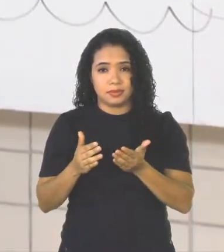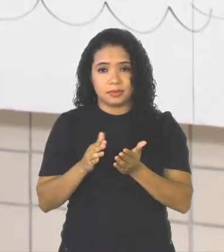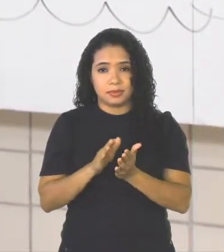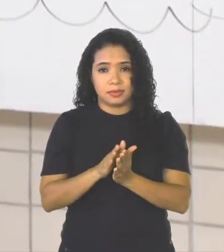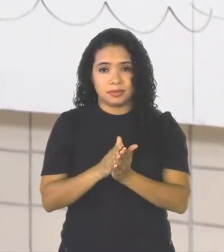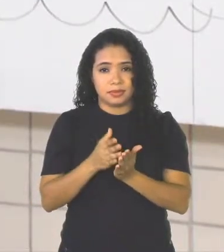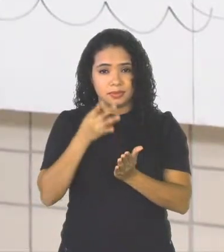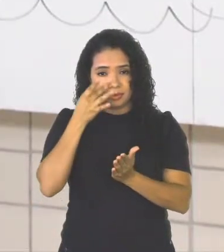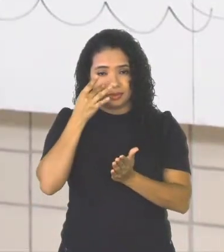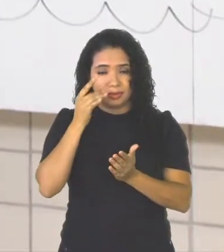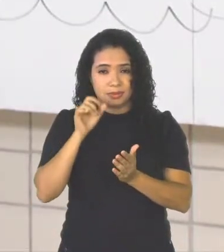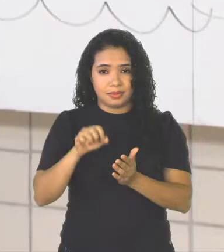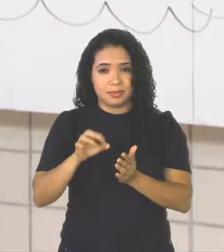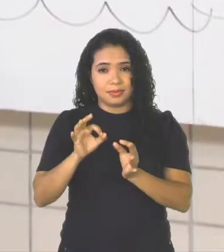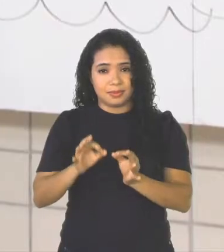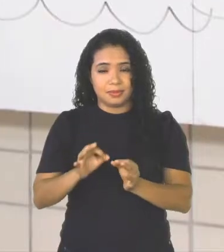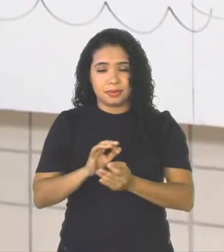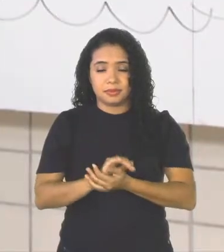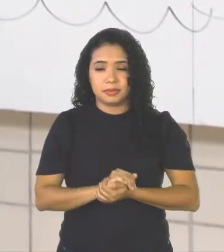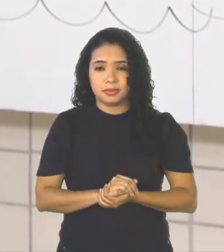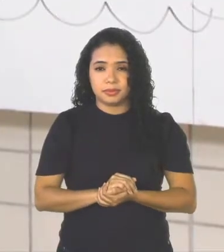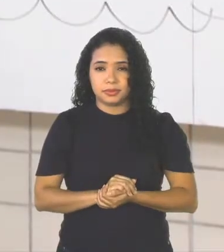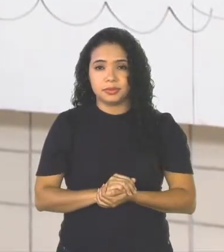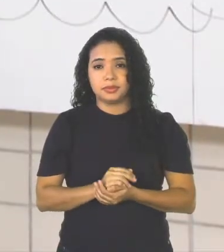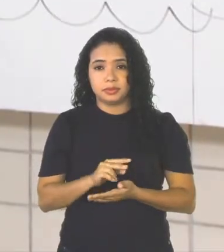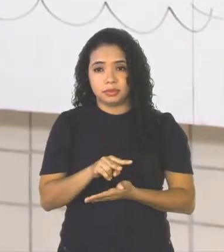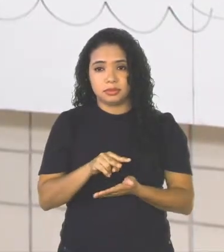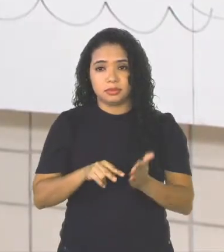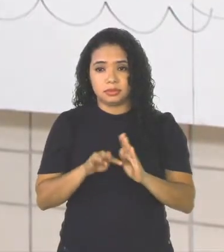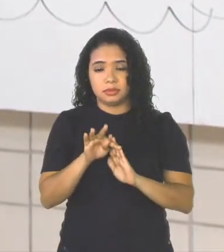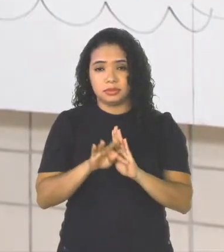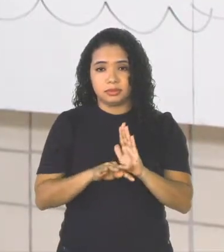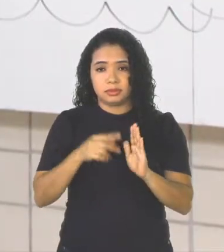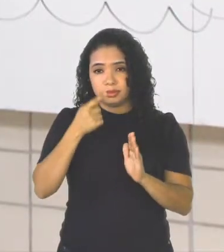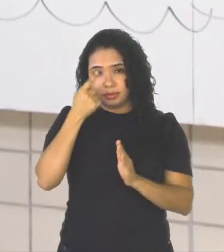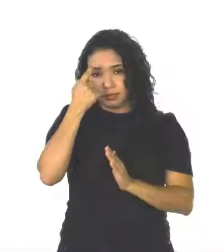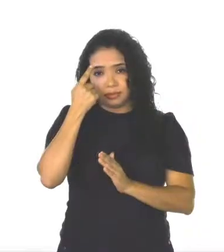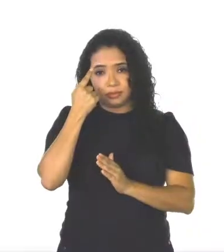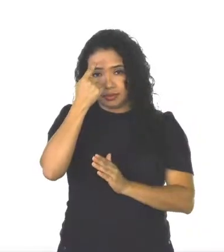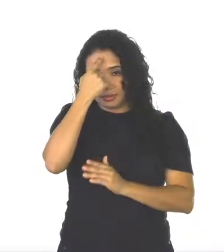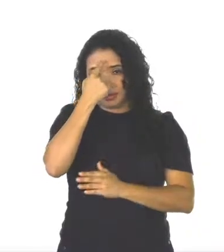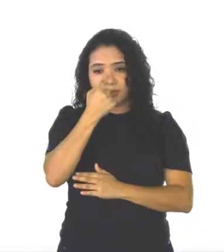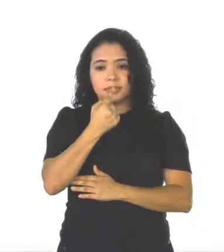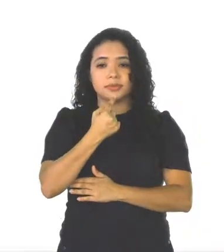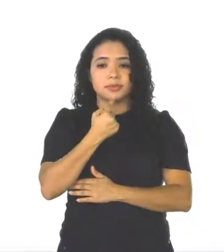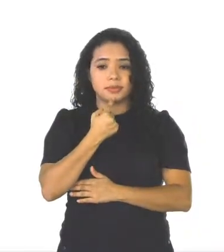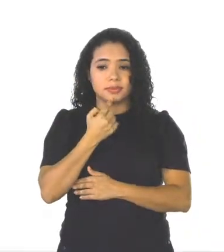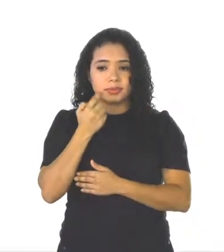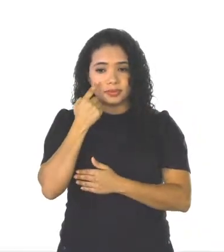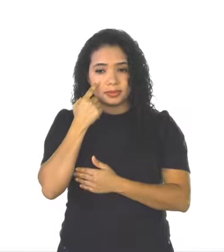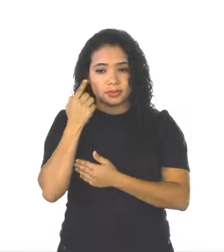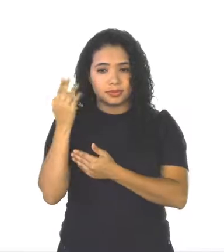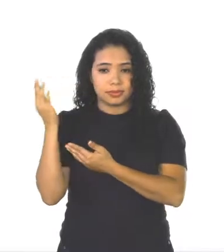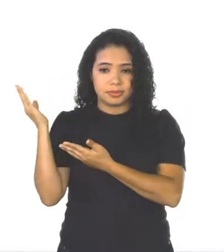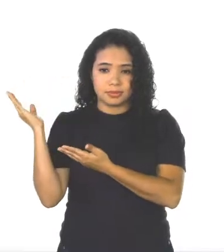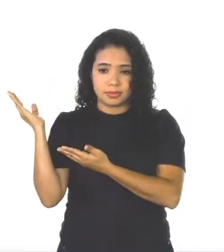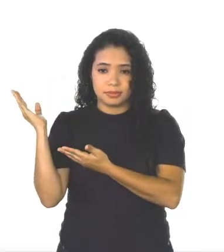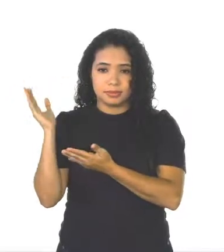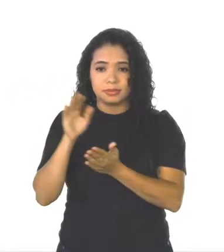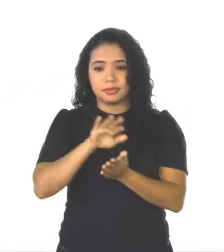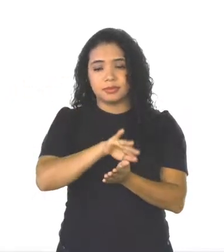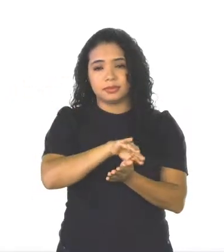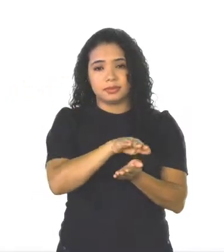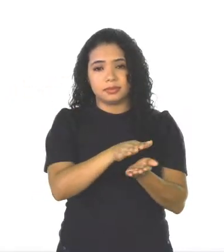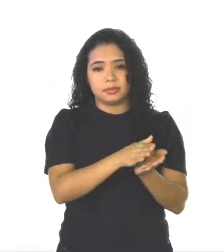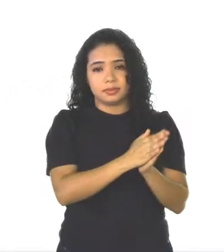de um texto, mas antes disso, observem que a imagem, olha aqui essa imagem. Essa aí é uma capa, né,